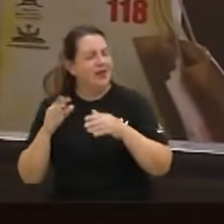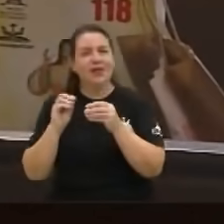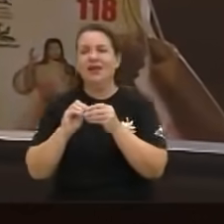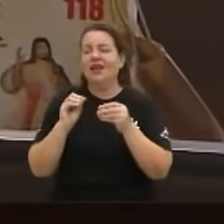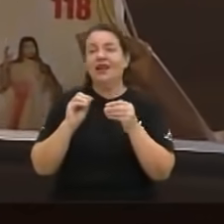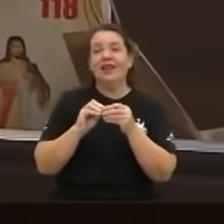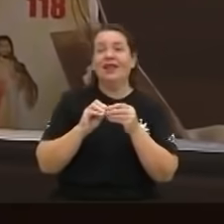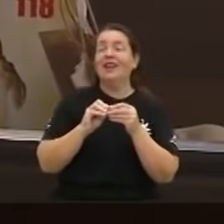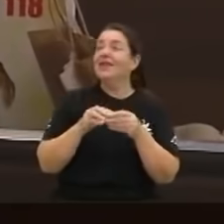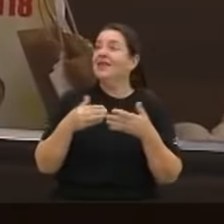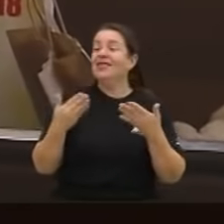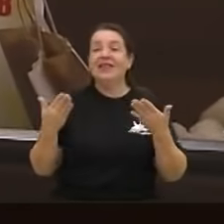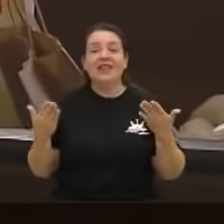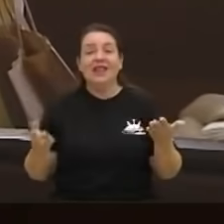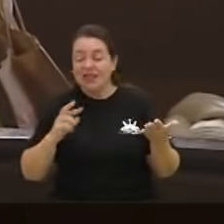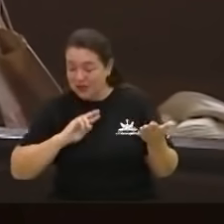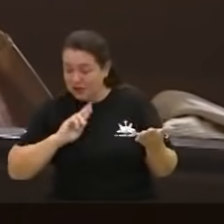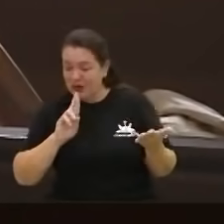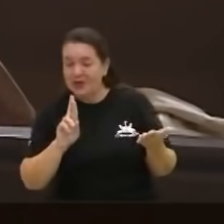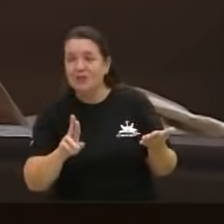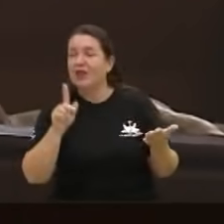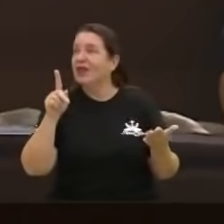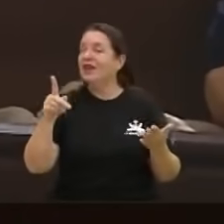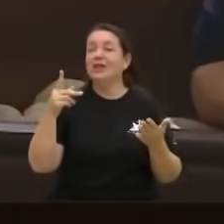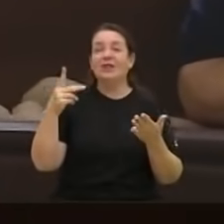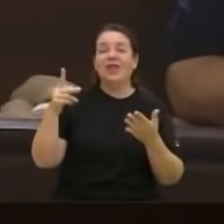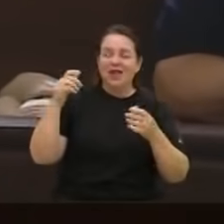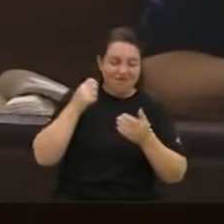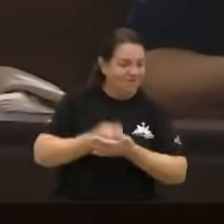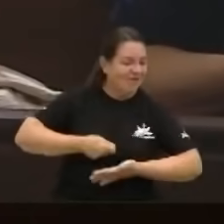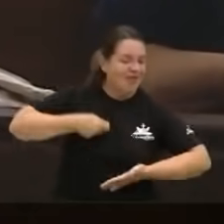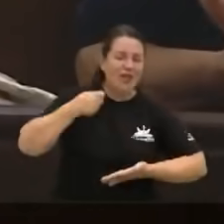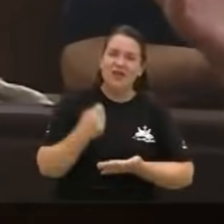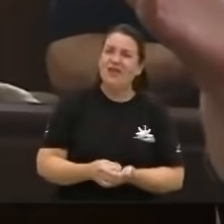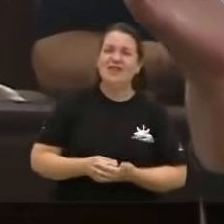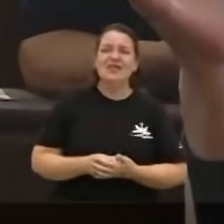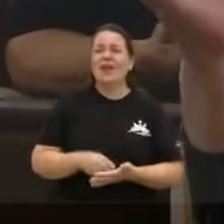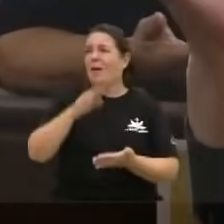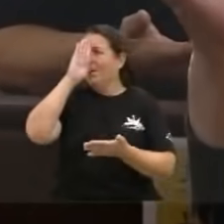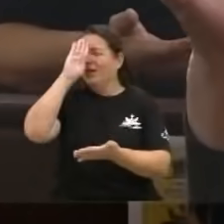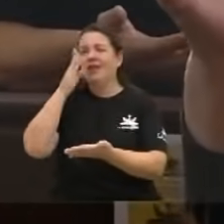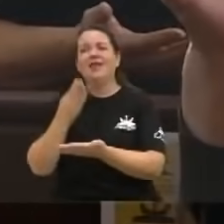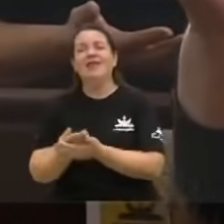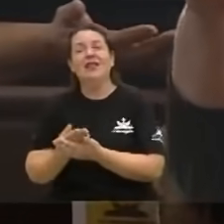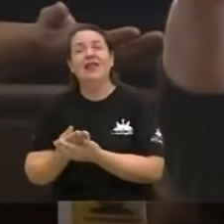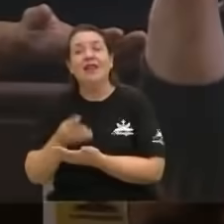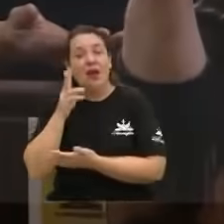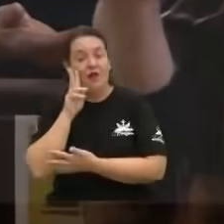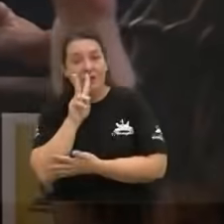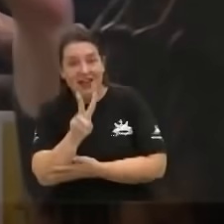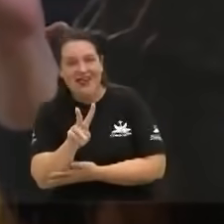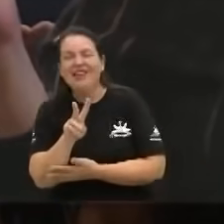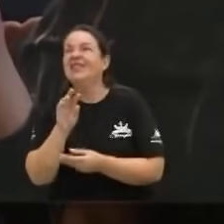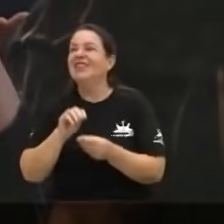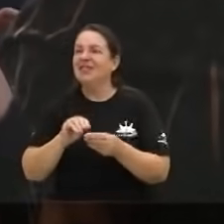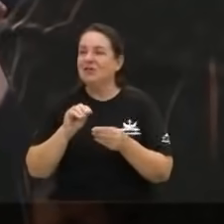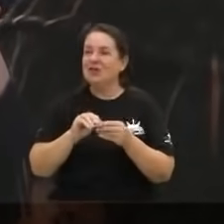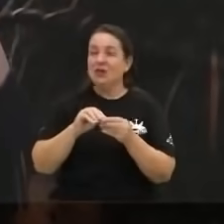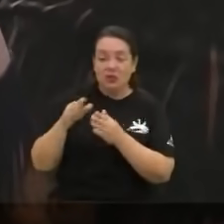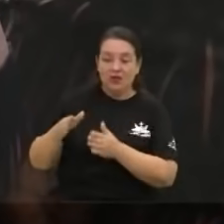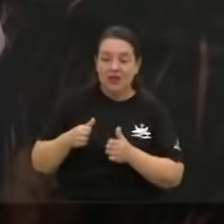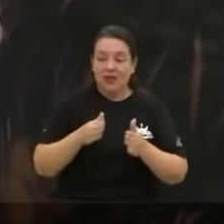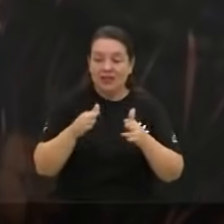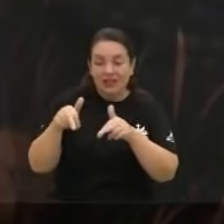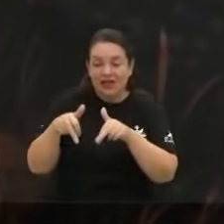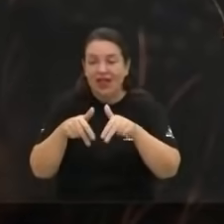Faça-me crer que há razões para lutar. Faça-me ver que há